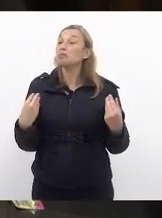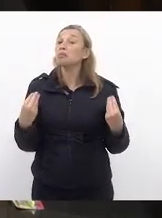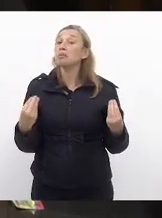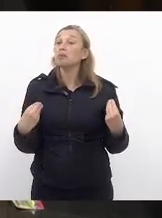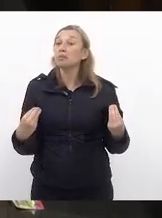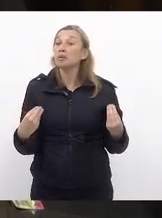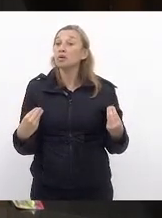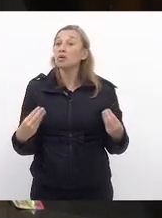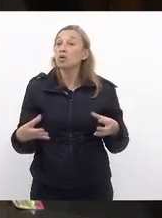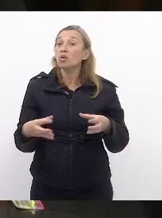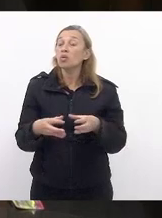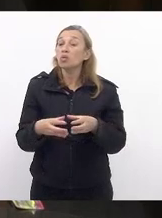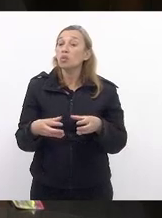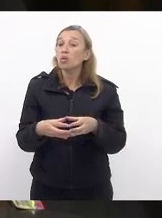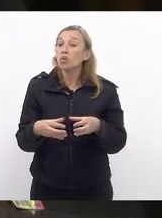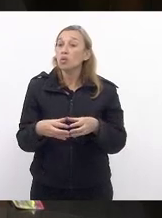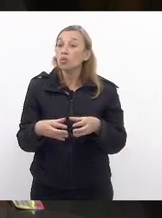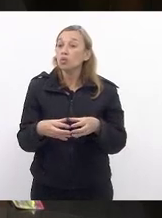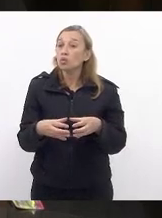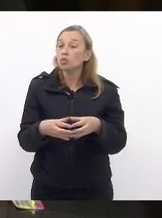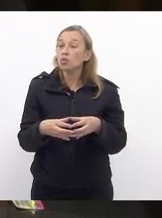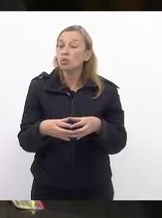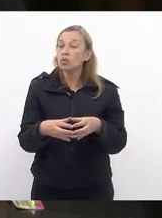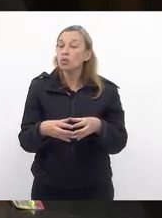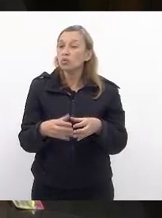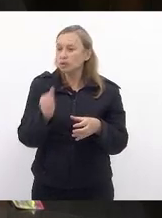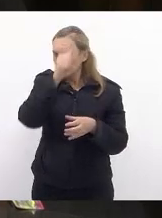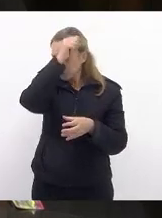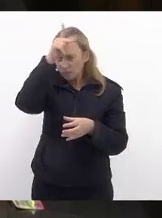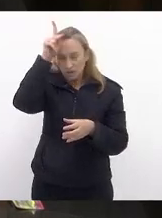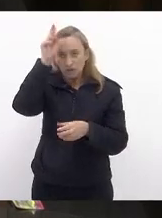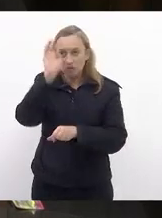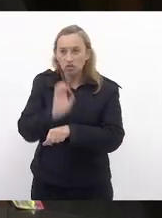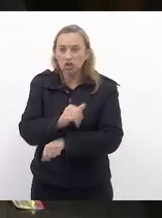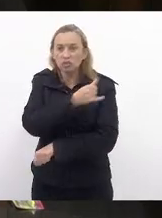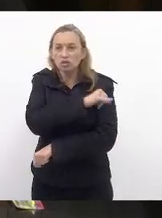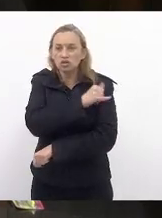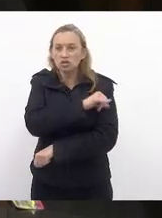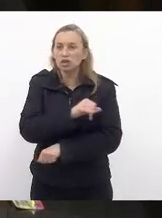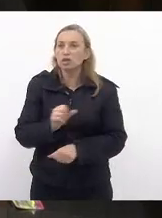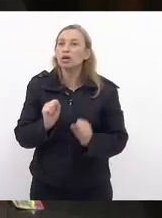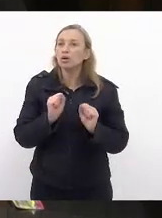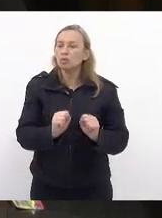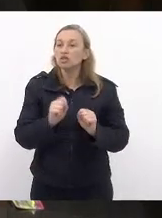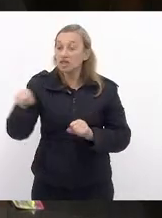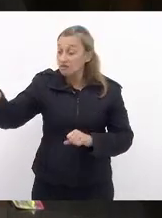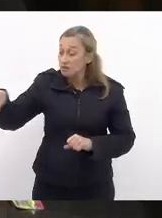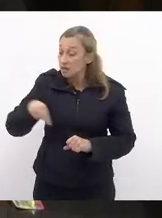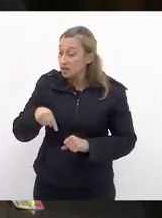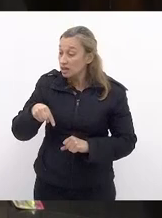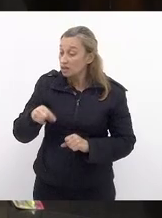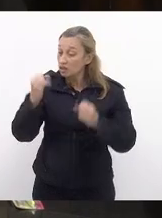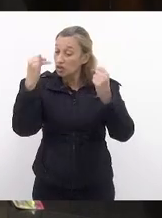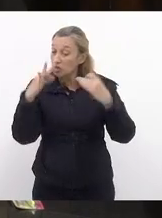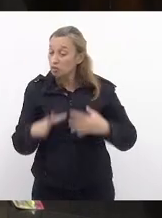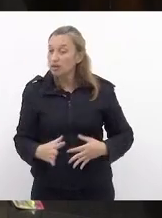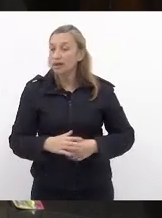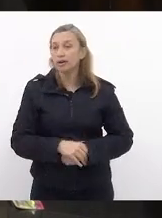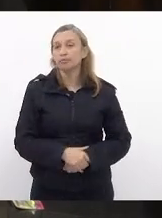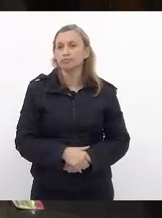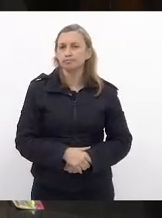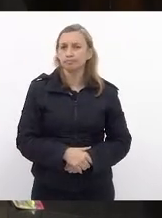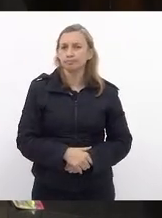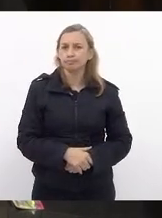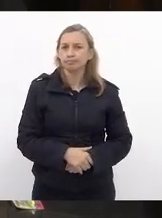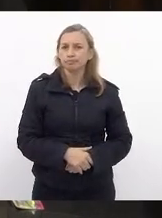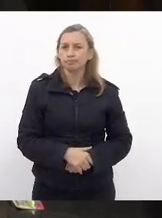o corpo tirando da Prefeitura do Estado do Rio de Janeiro pudesse vir aqui das suas explicações